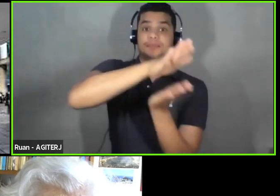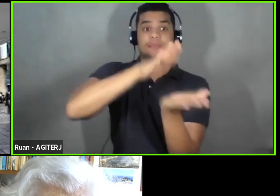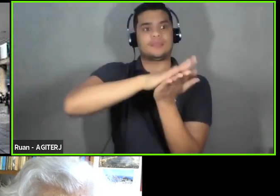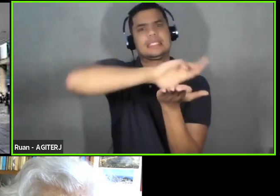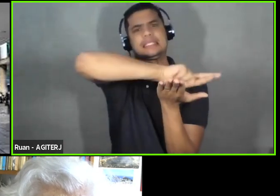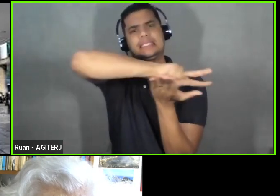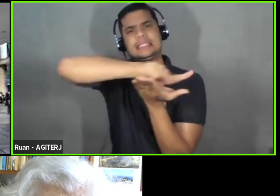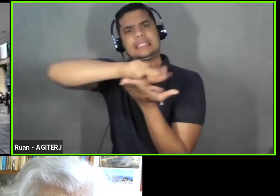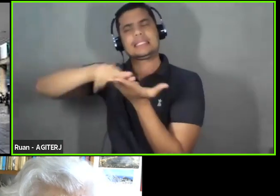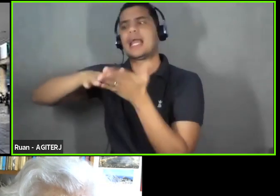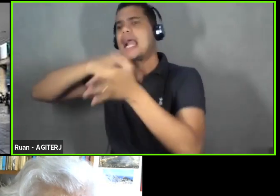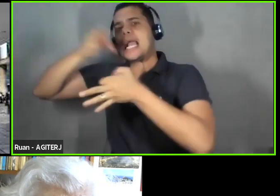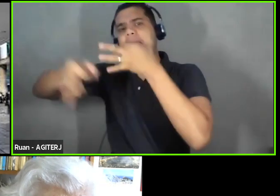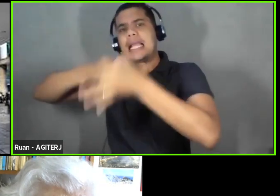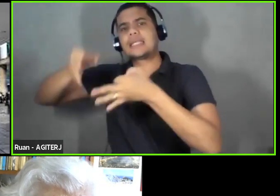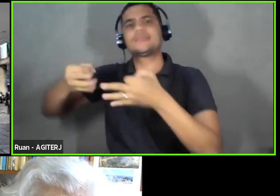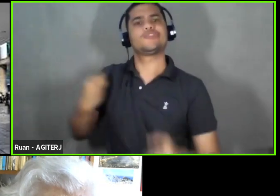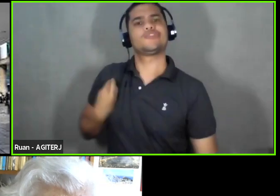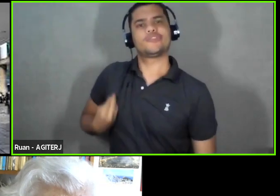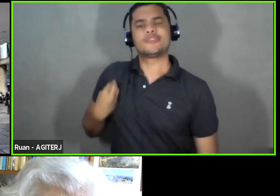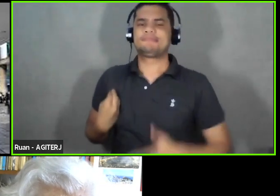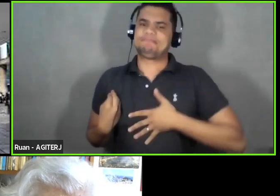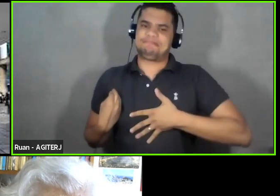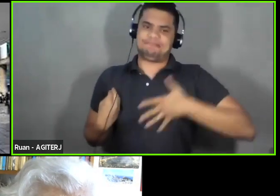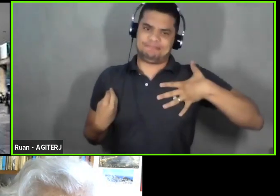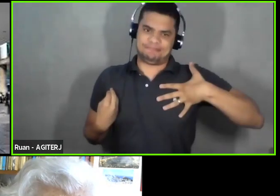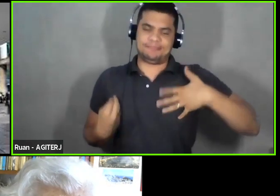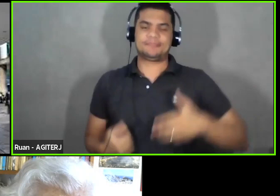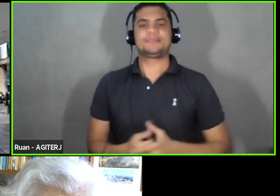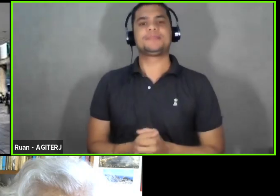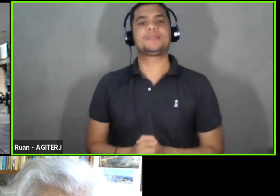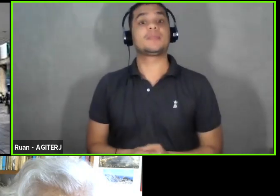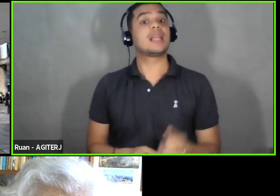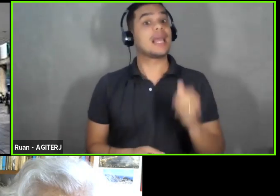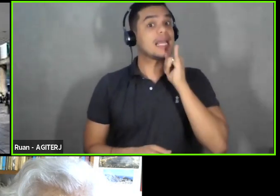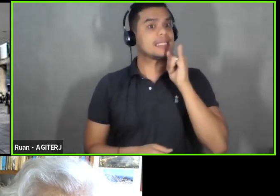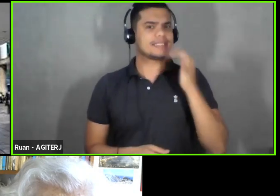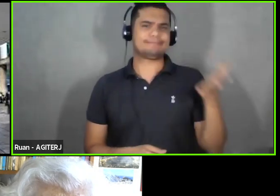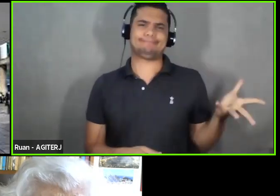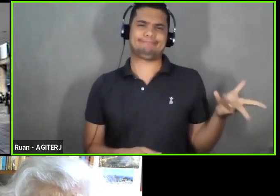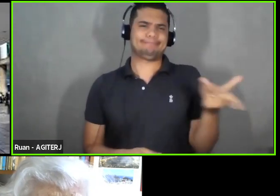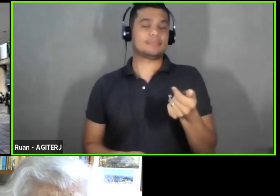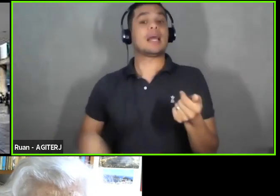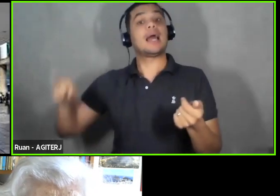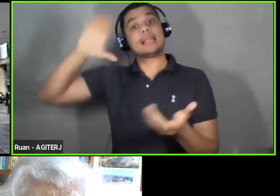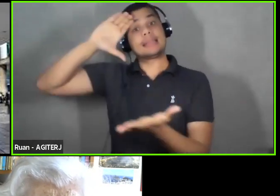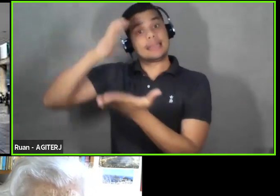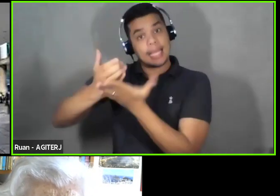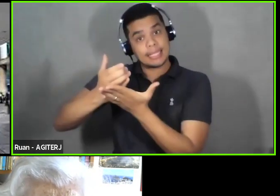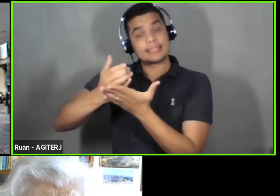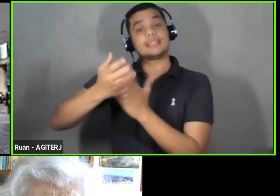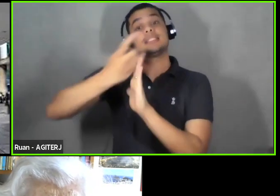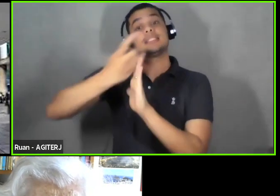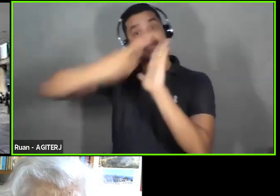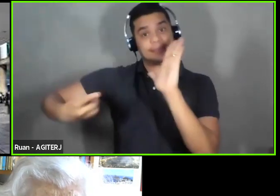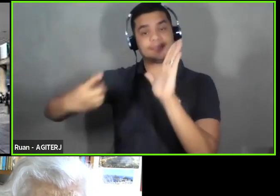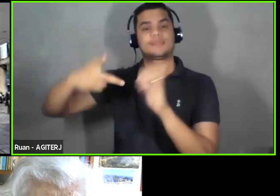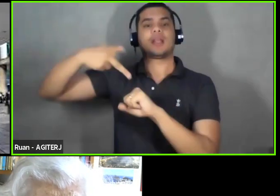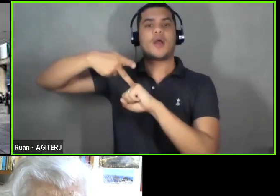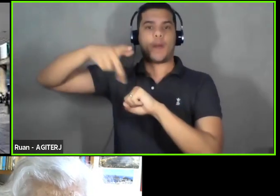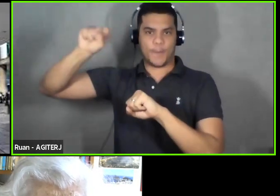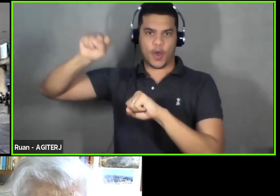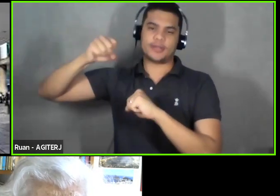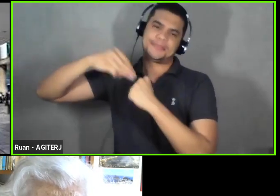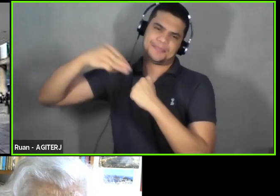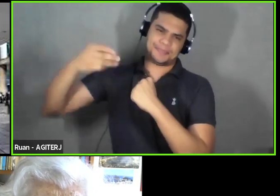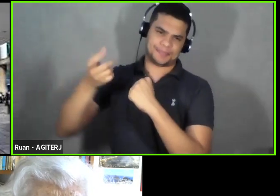massa crítica que nos traz muito orgulho. Um exemplo eloquente são as teses e dissertações da pós-graduação stricto